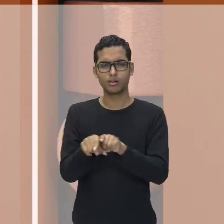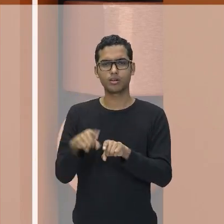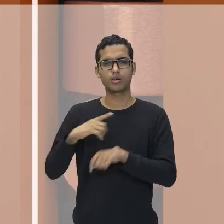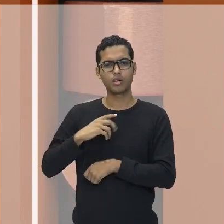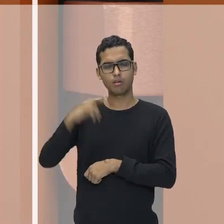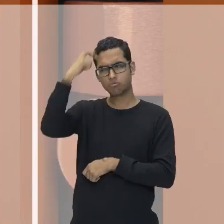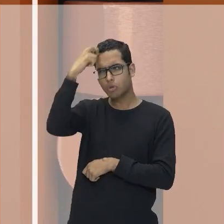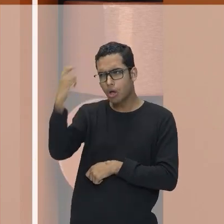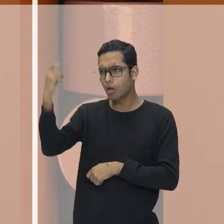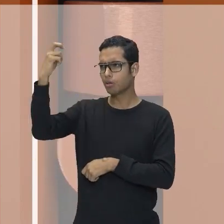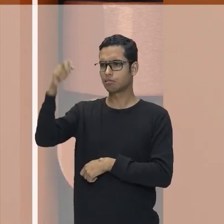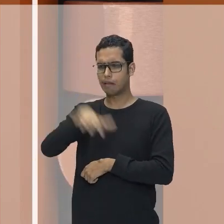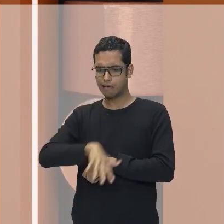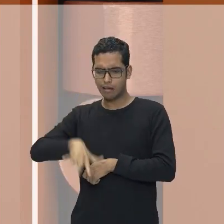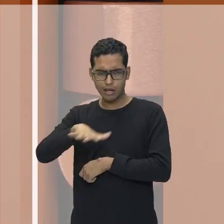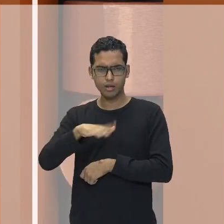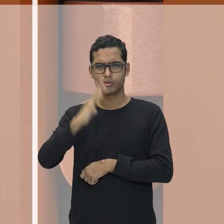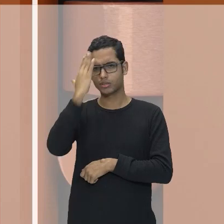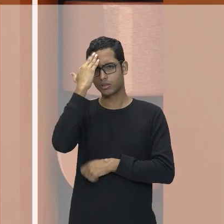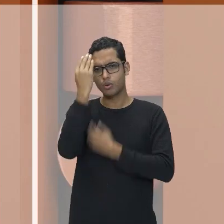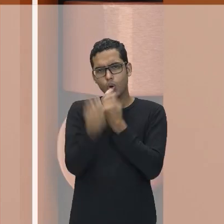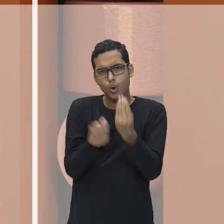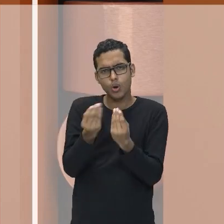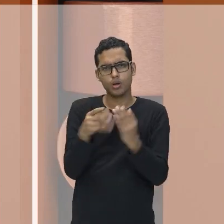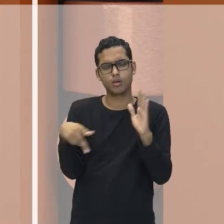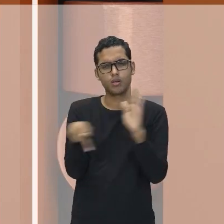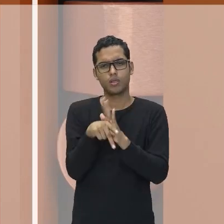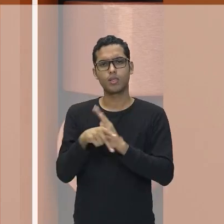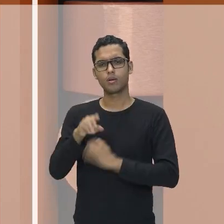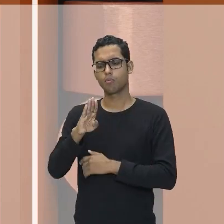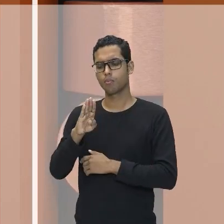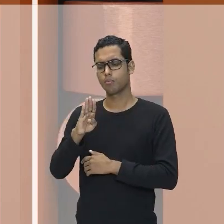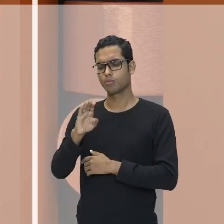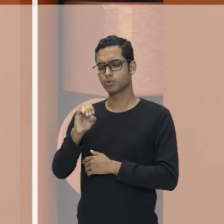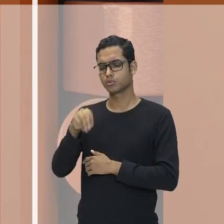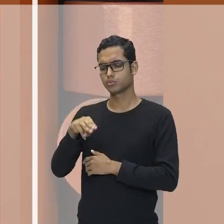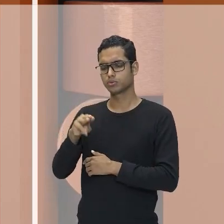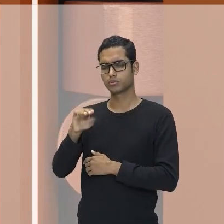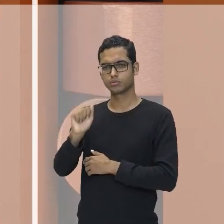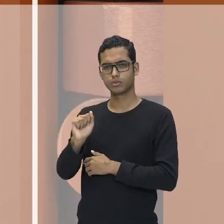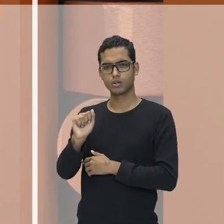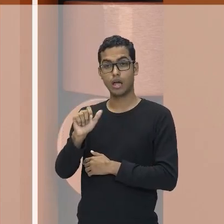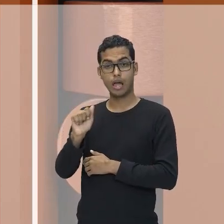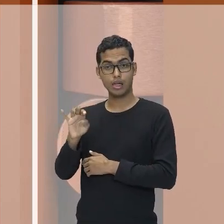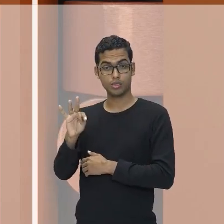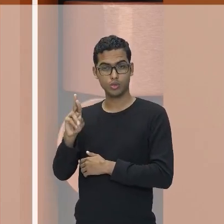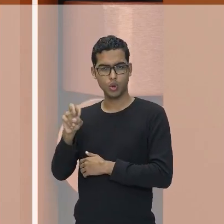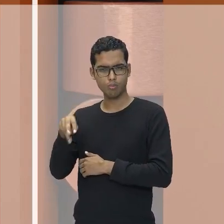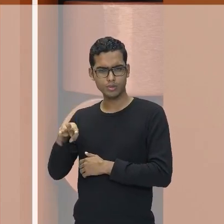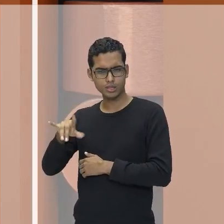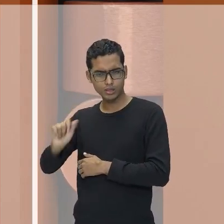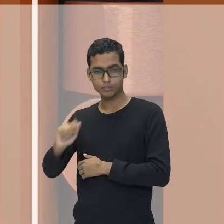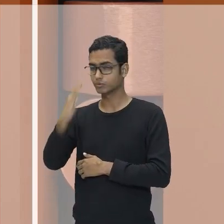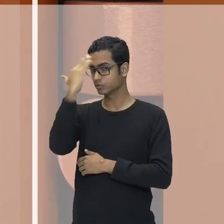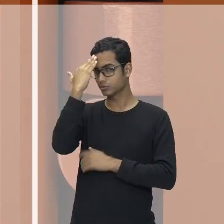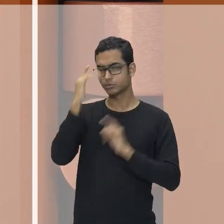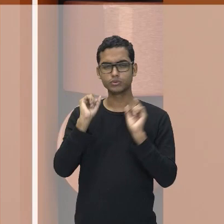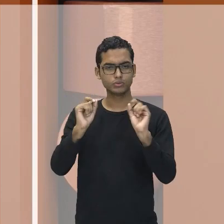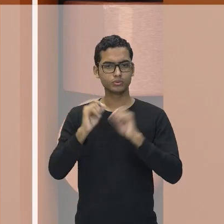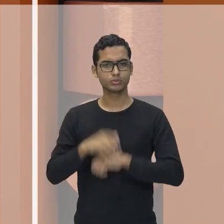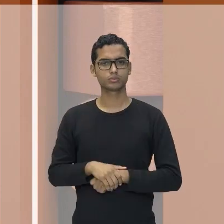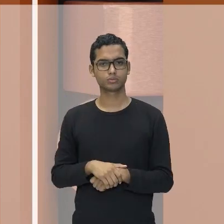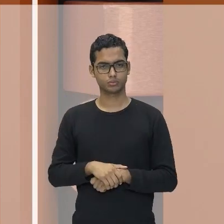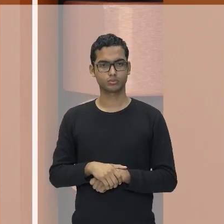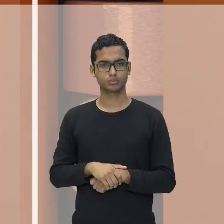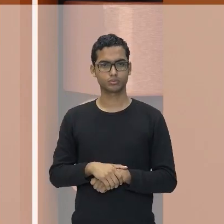para explicar como é que funciona ali a questão da bomba atômica. O que a gente sabe é que ela é feita de um elemento,